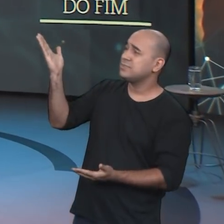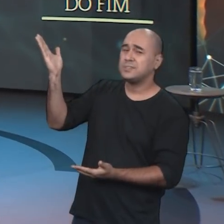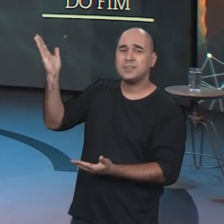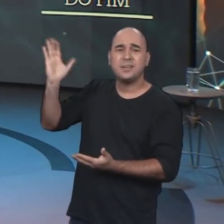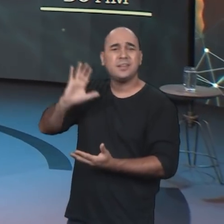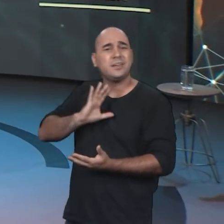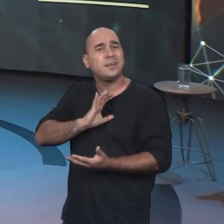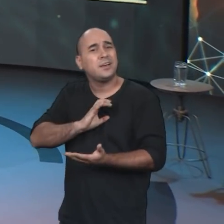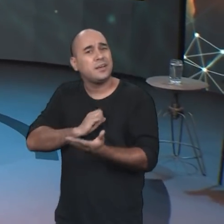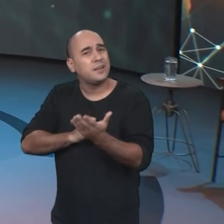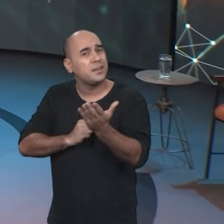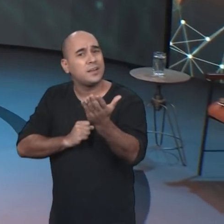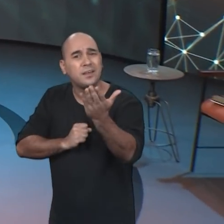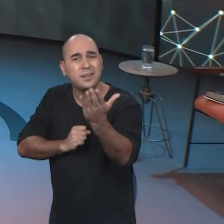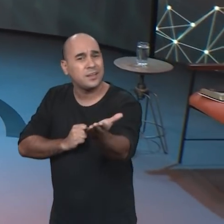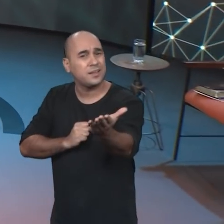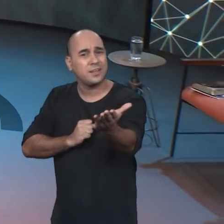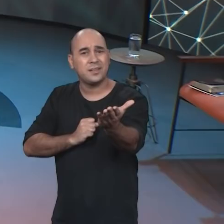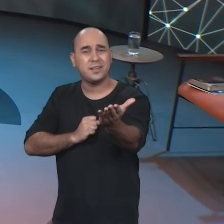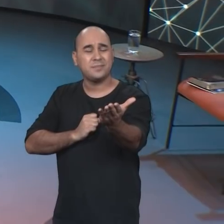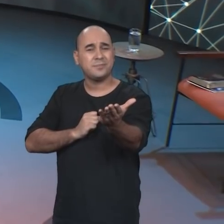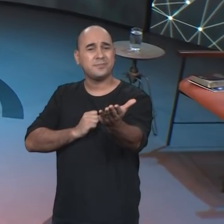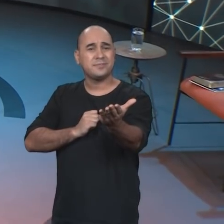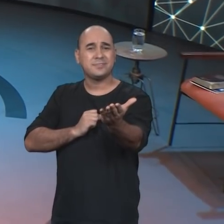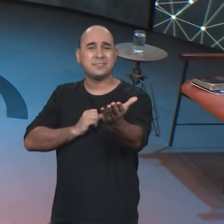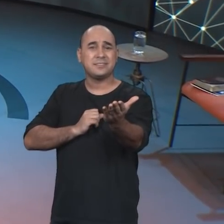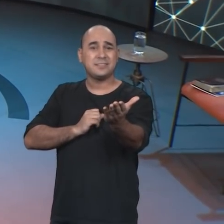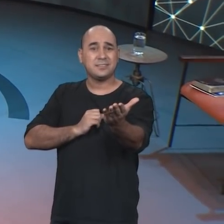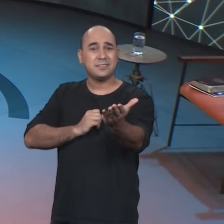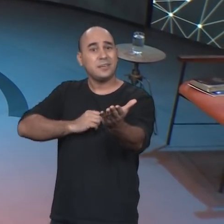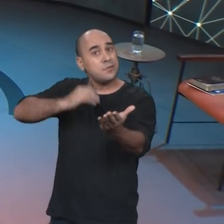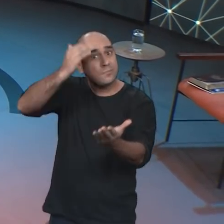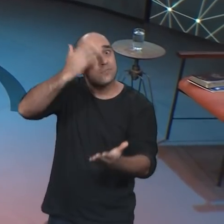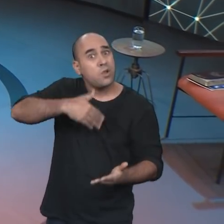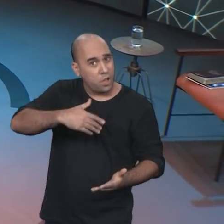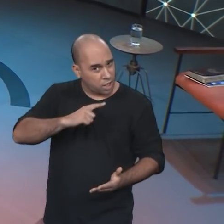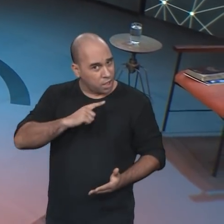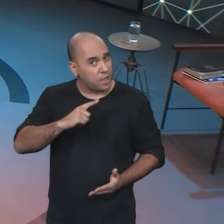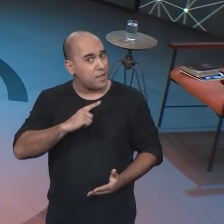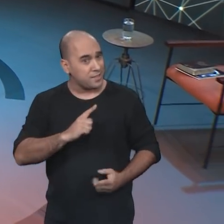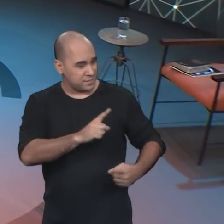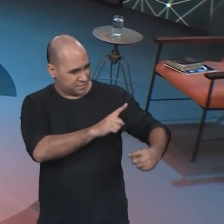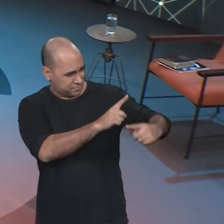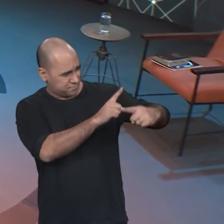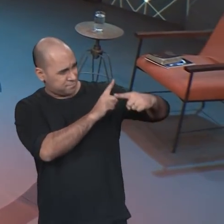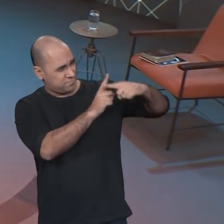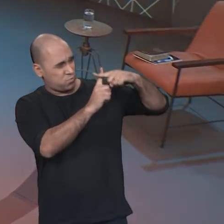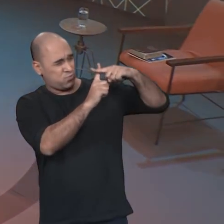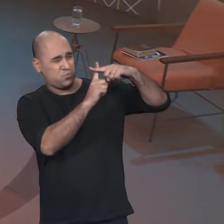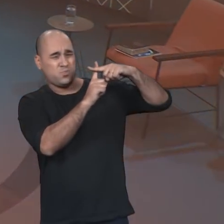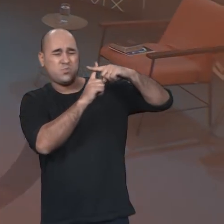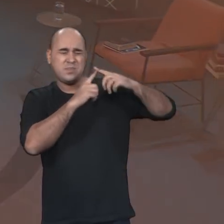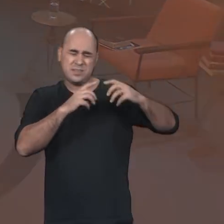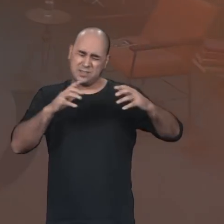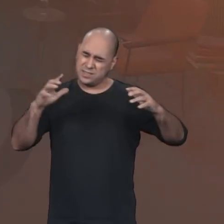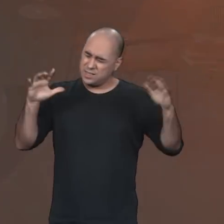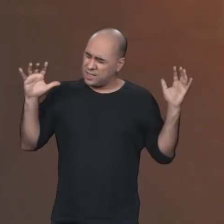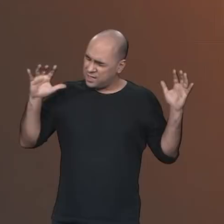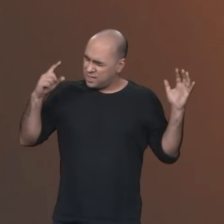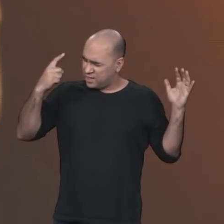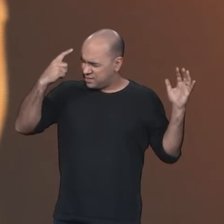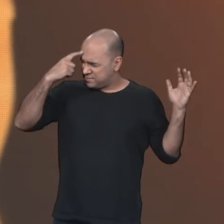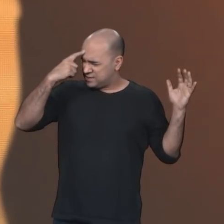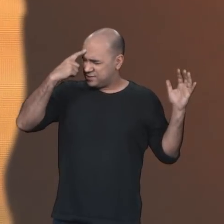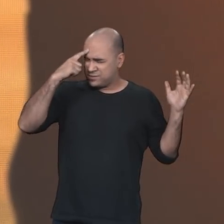ama assim. Lá na cruz em ti pensou. Tu